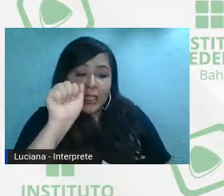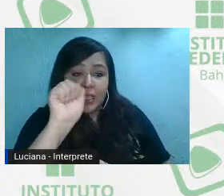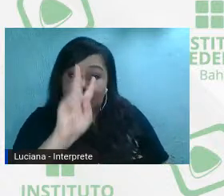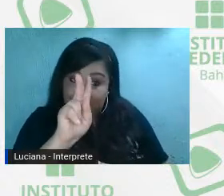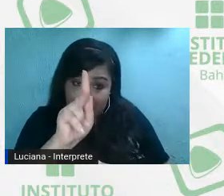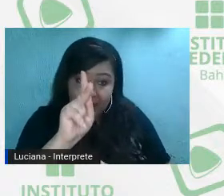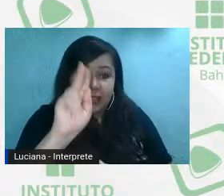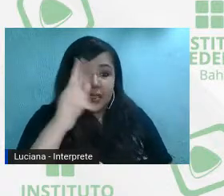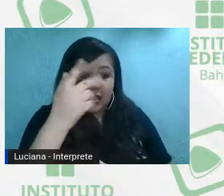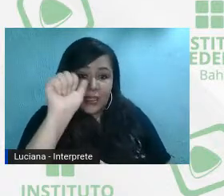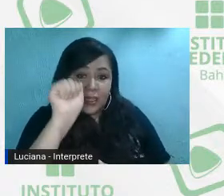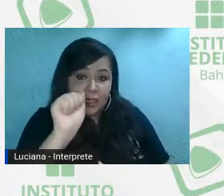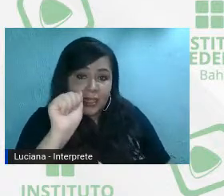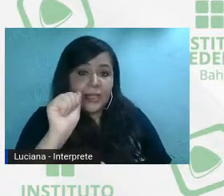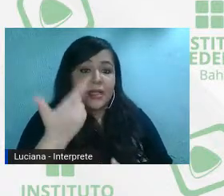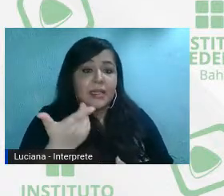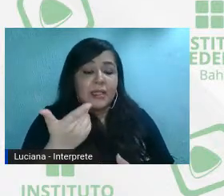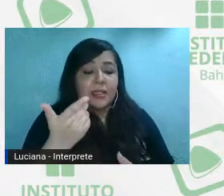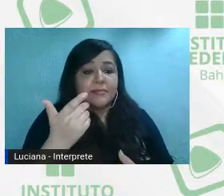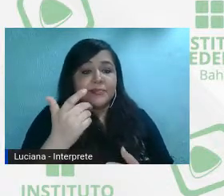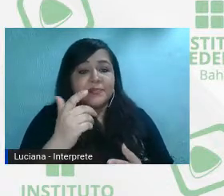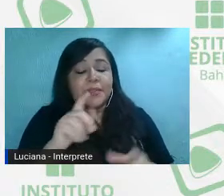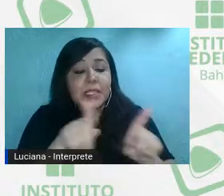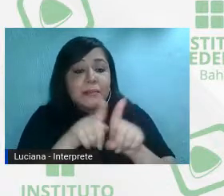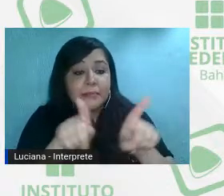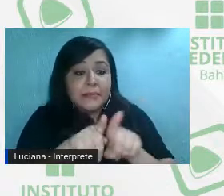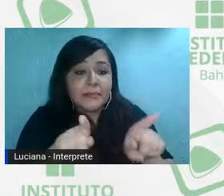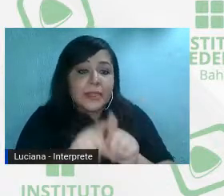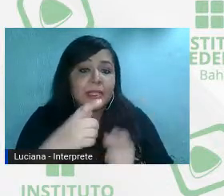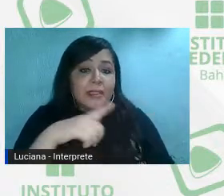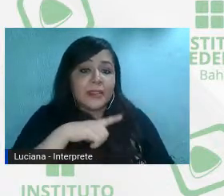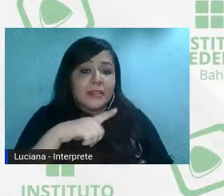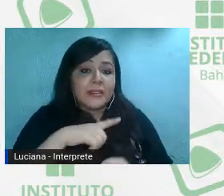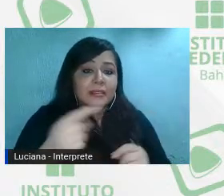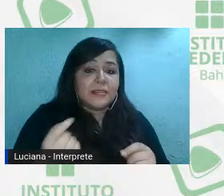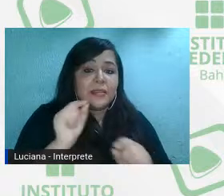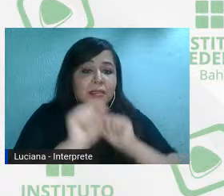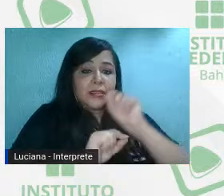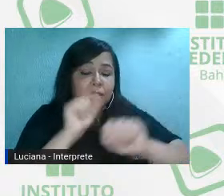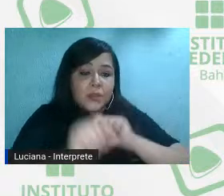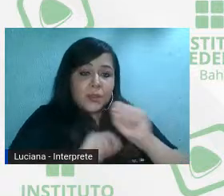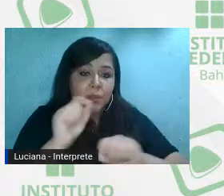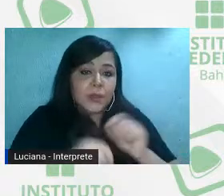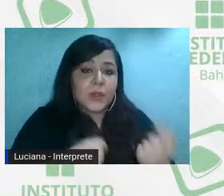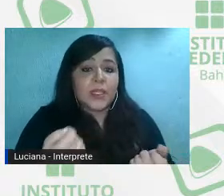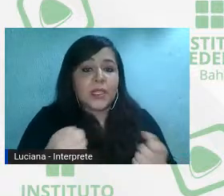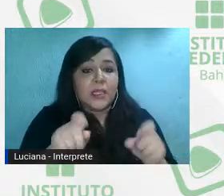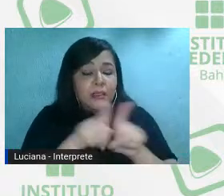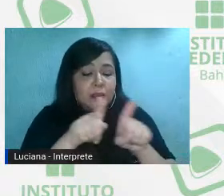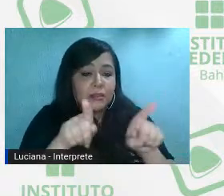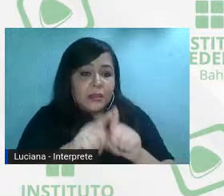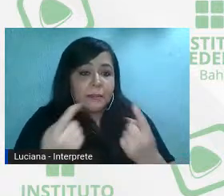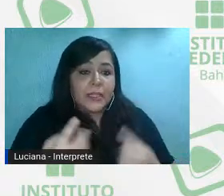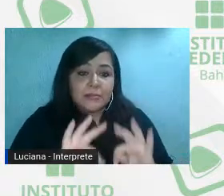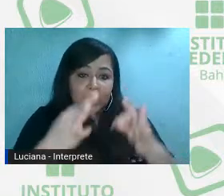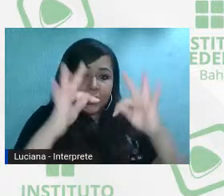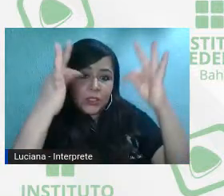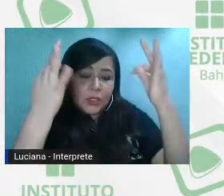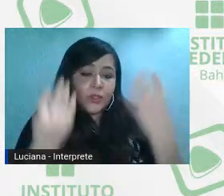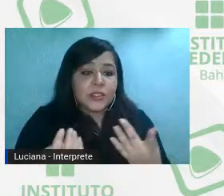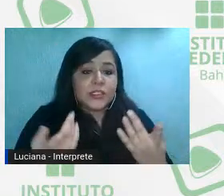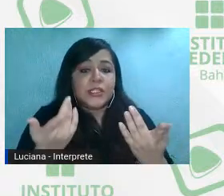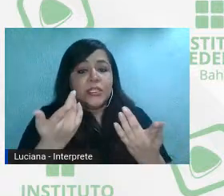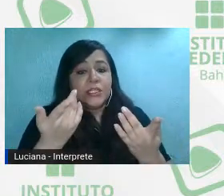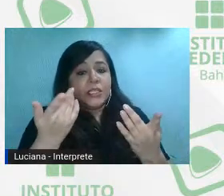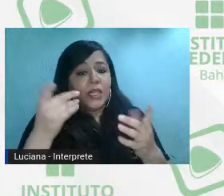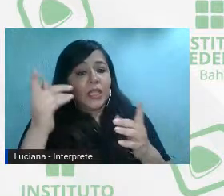de ensino-aprendizagem. Além, claro, da aplicação das TDICs, das tecnologias digitais de